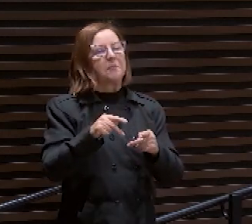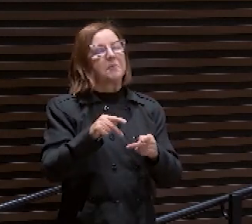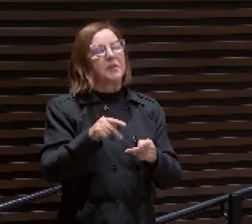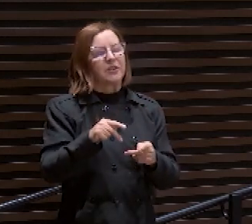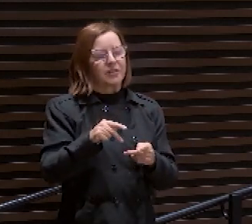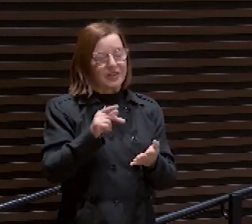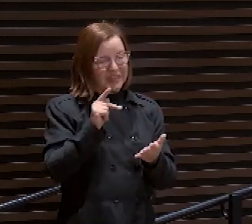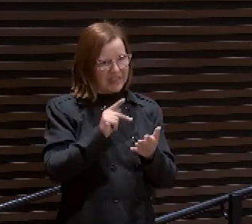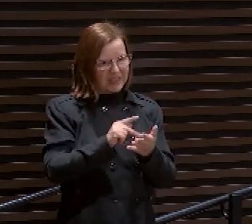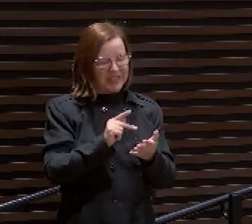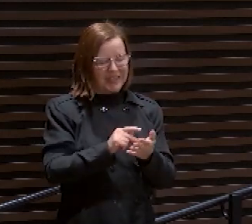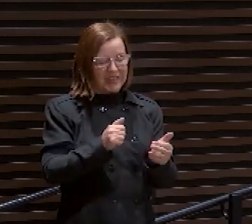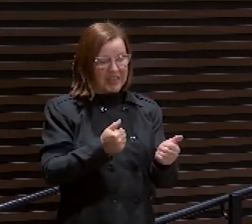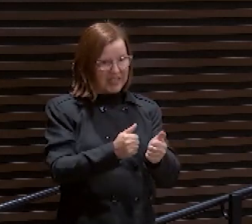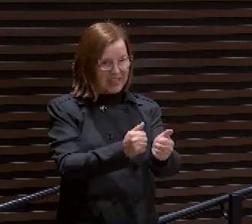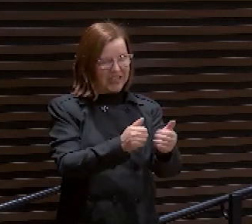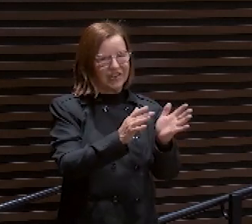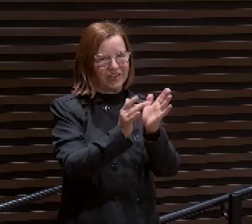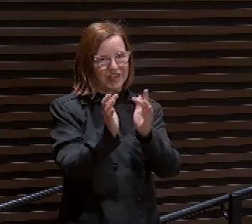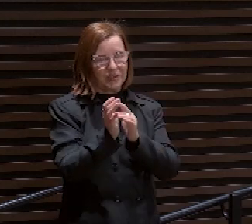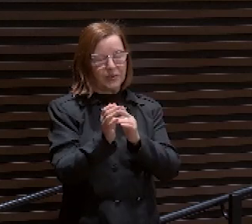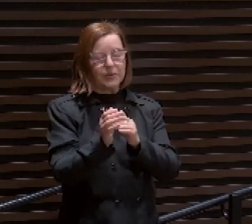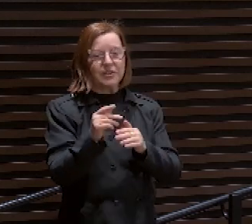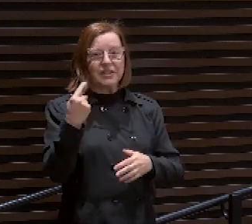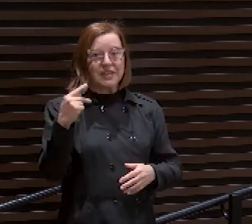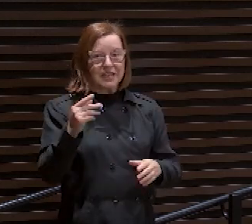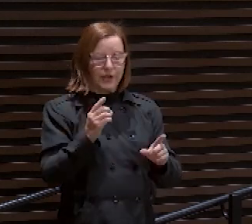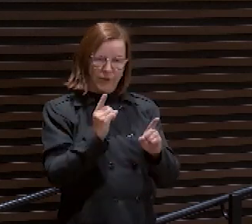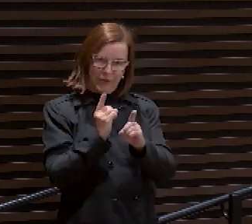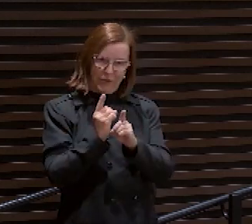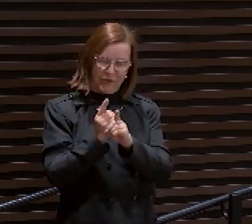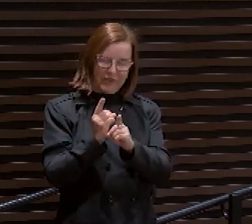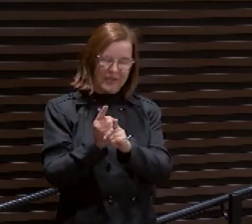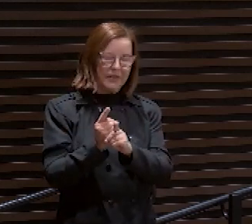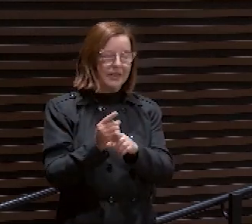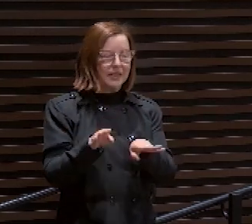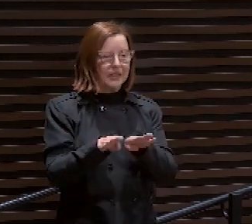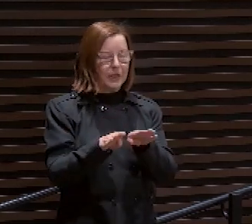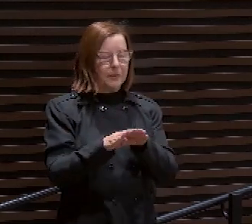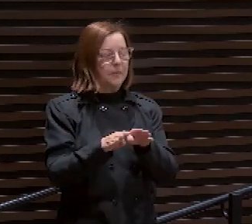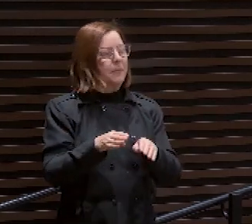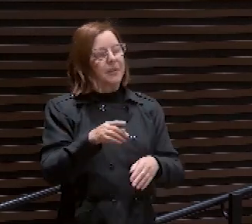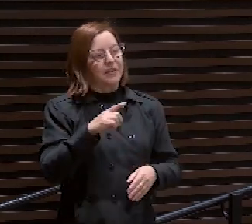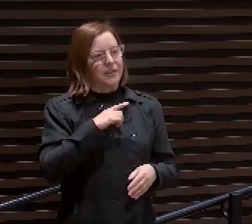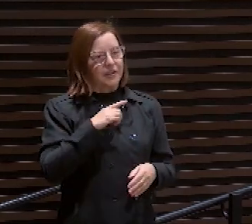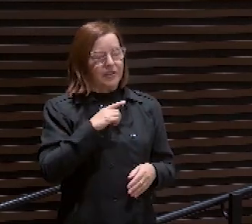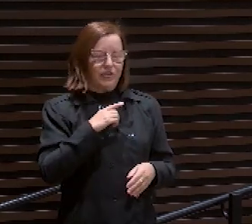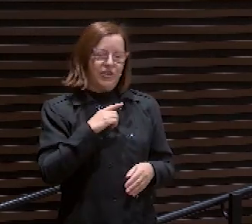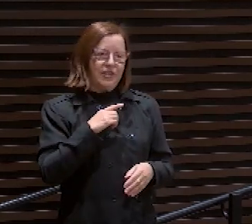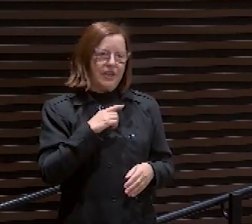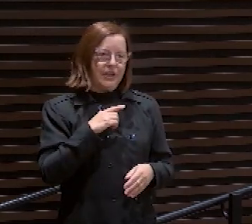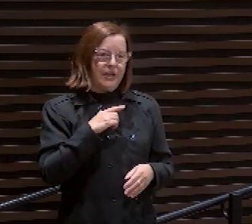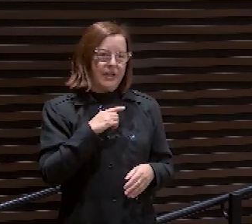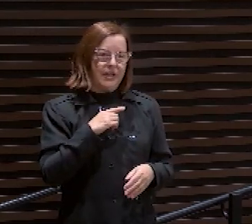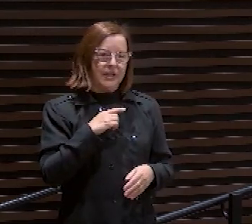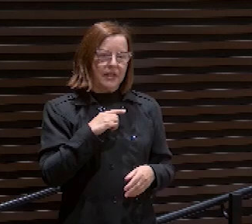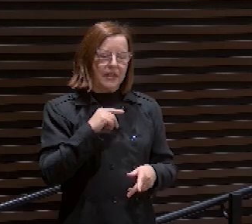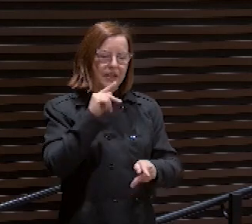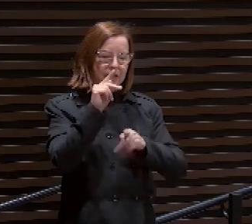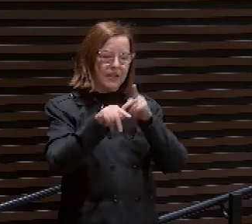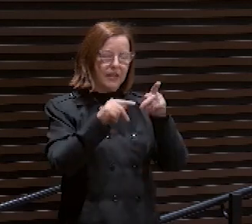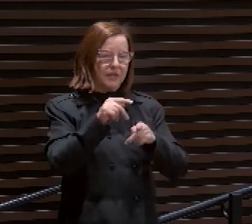estavam sendo ensinados. Mas também havia representantes das seitas religiosas. Das seitas, os